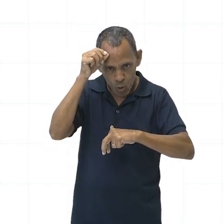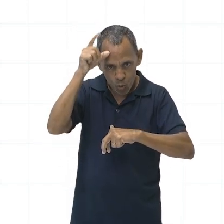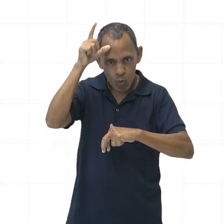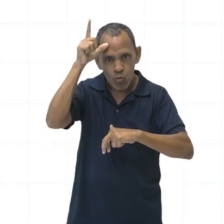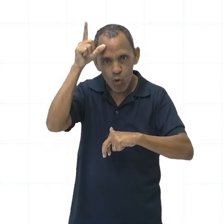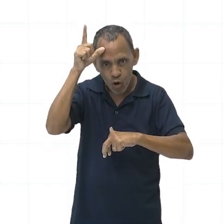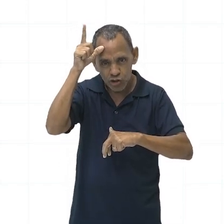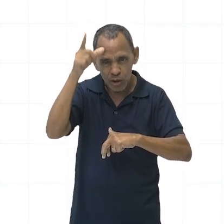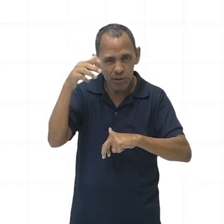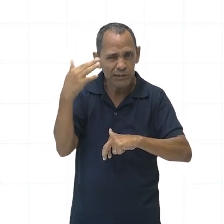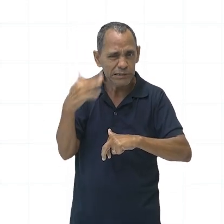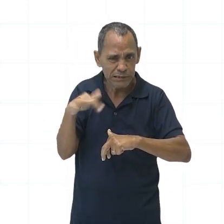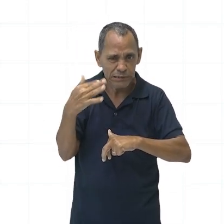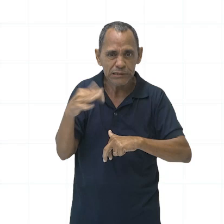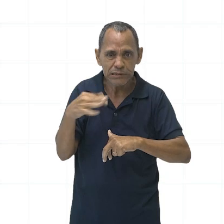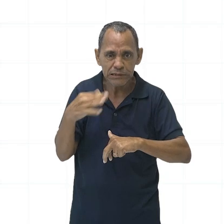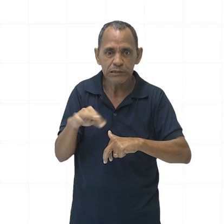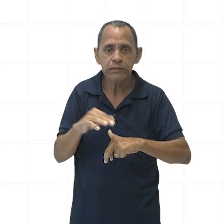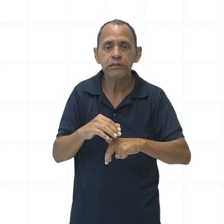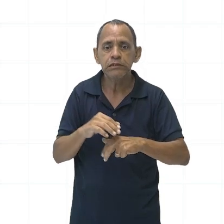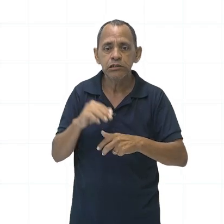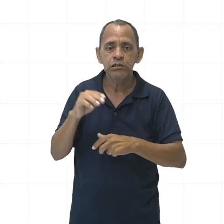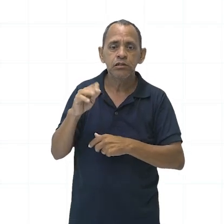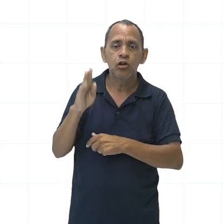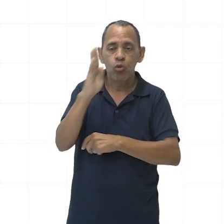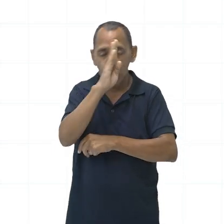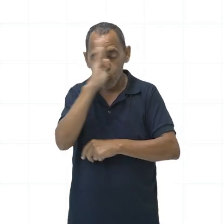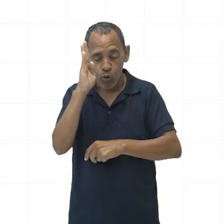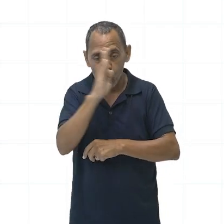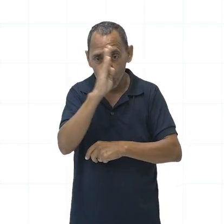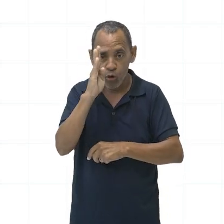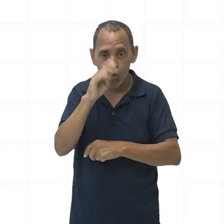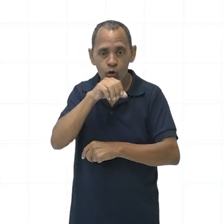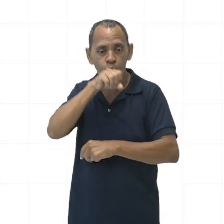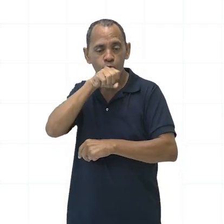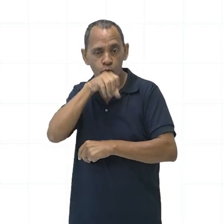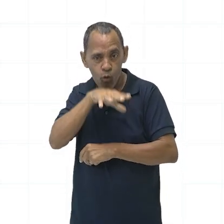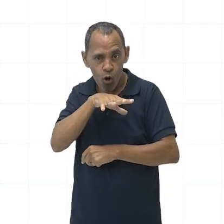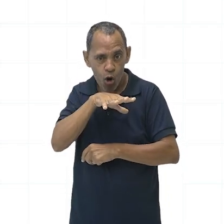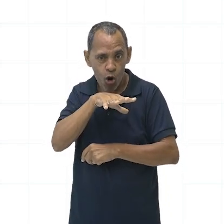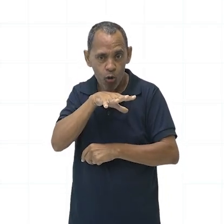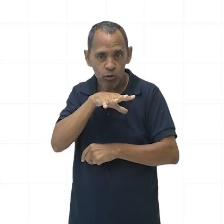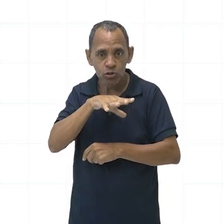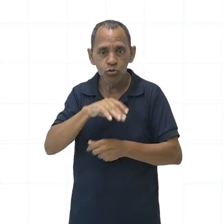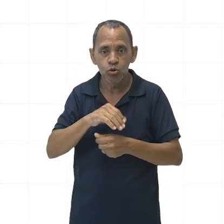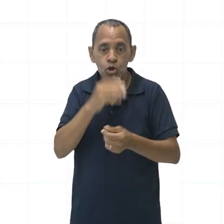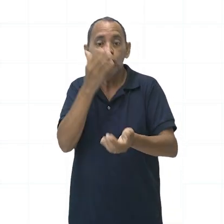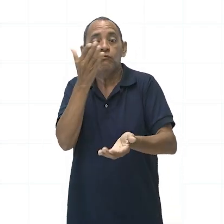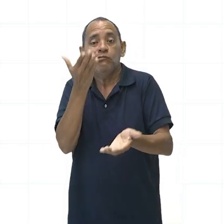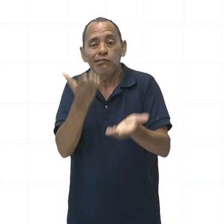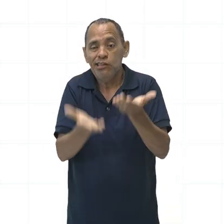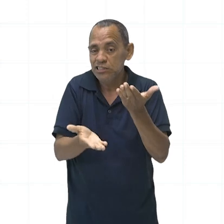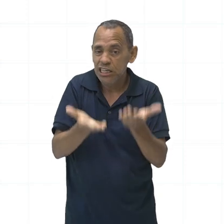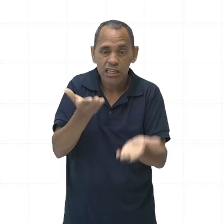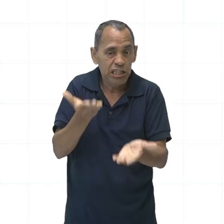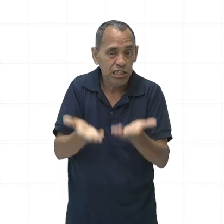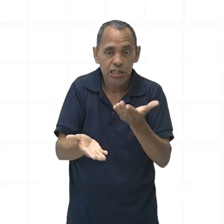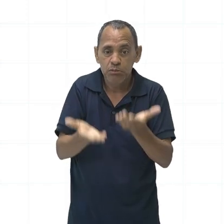desequilíbrio ao andar, visão turva, vômitos, pupilas de tamanhos